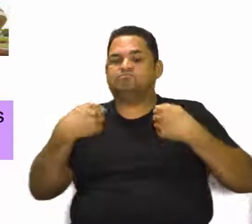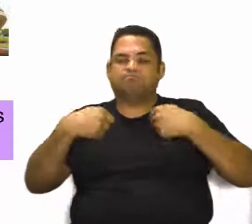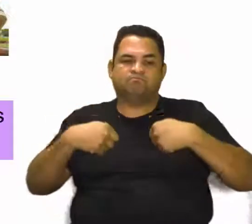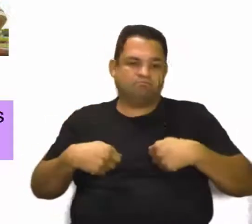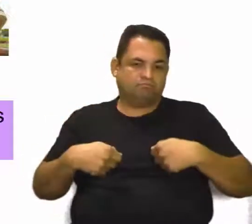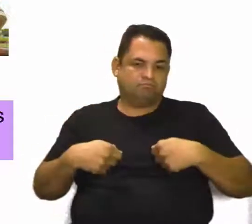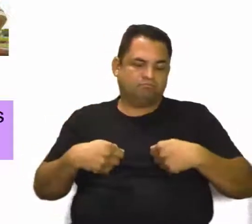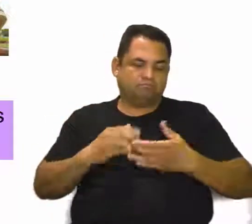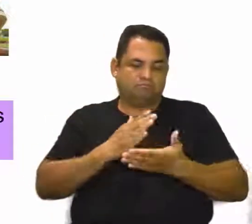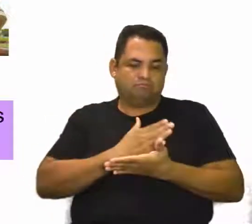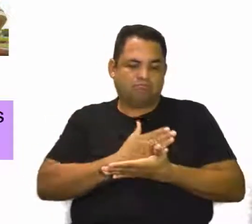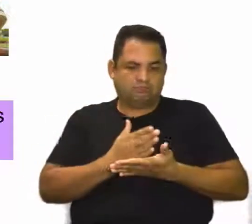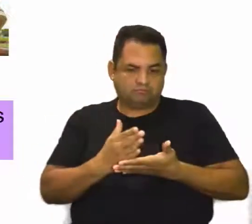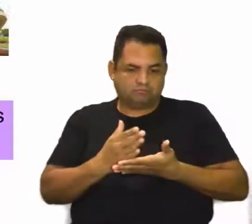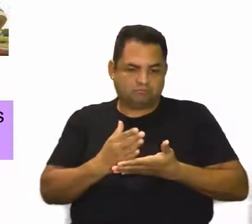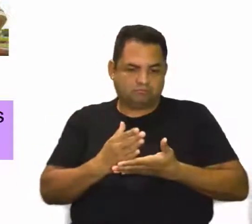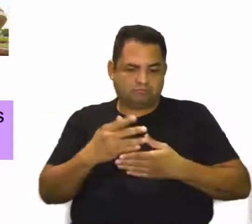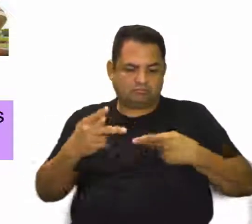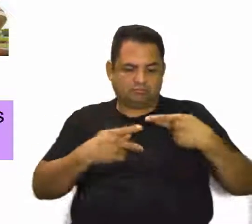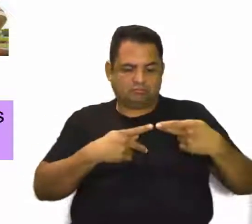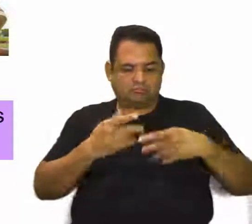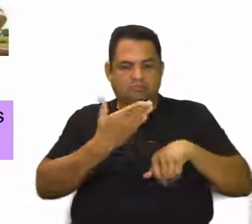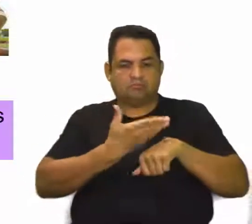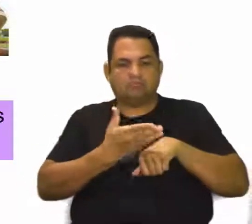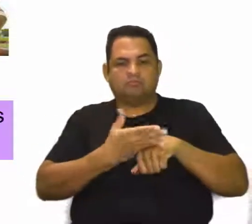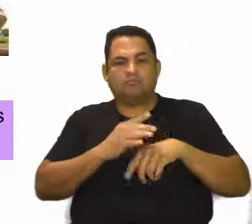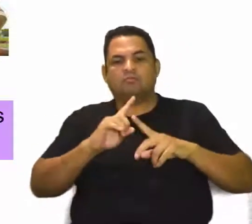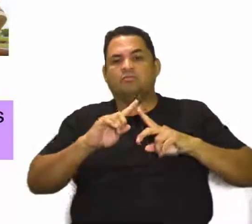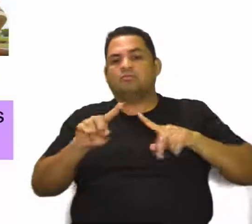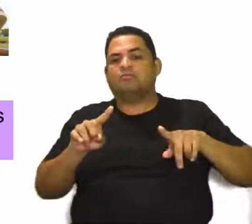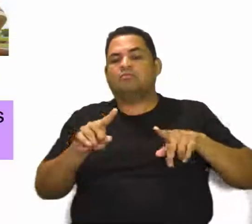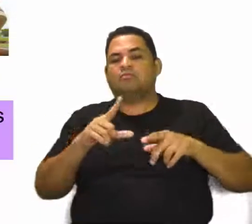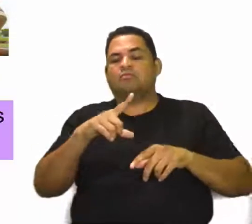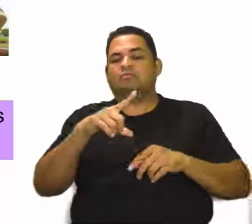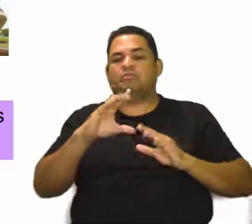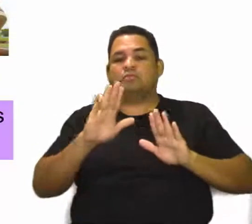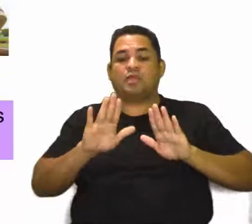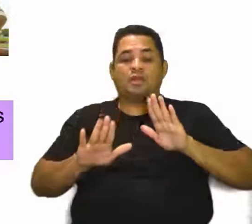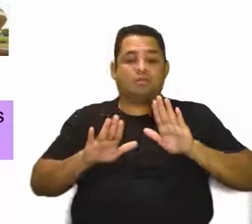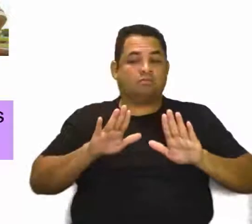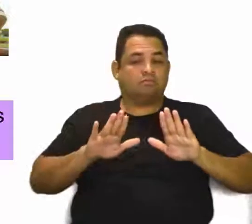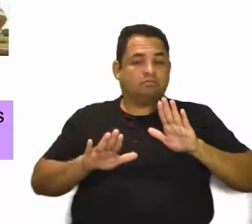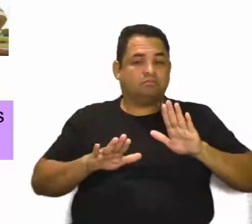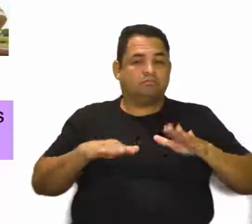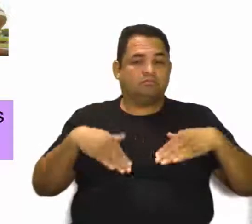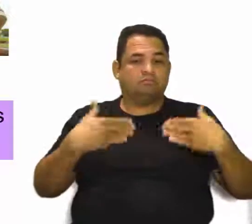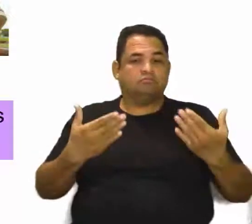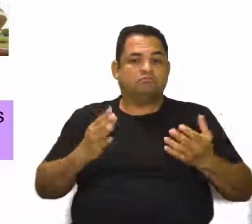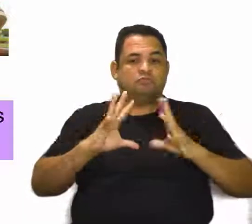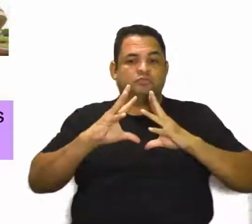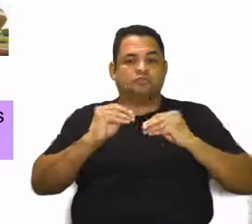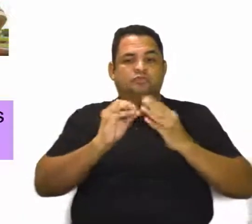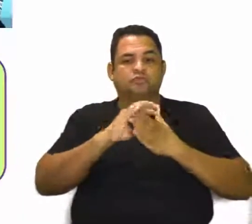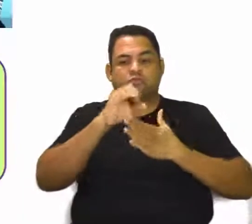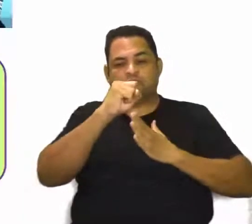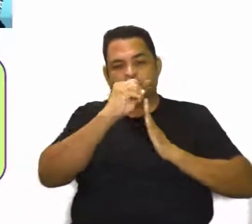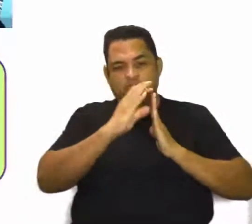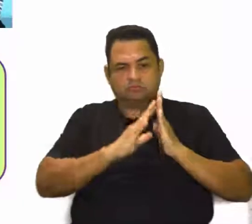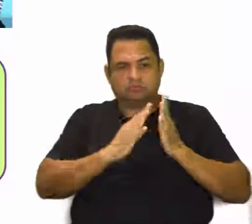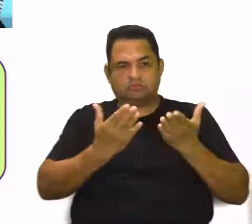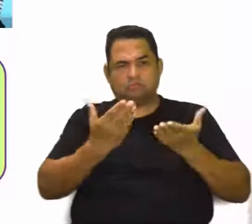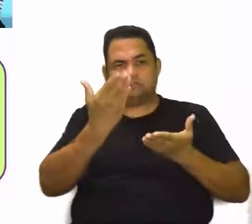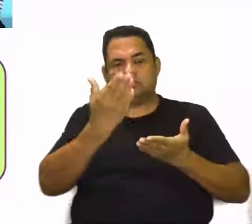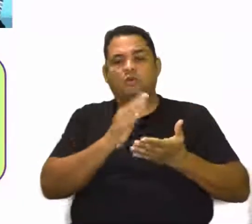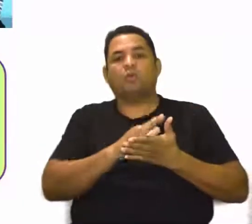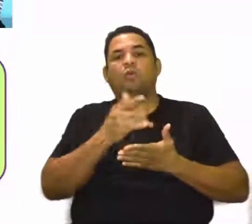posso iniciar lá o programa de treinamento, mas tendo cuidado aí com todas essas questões. Um